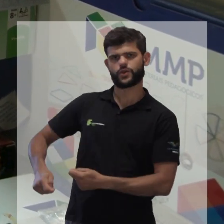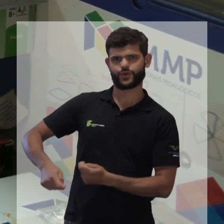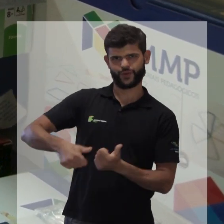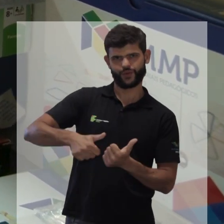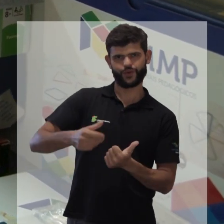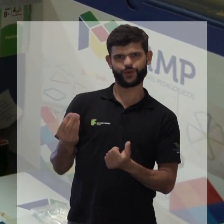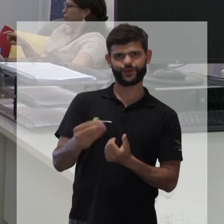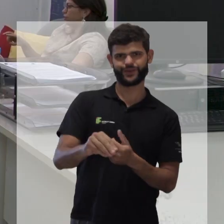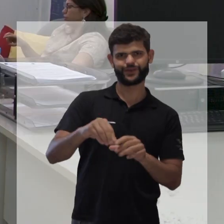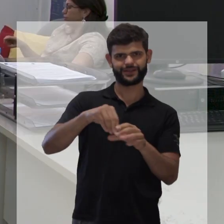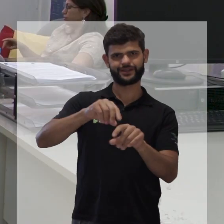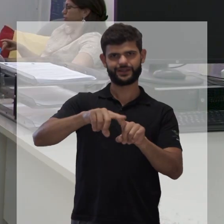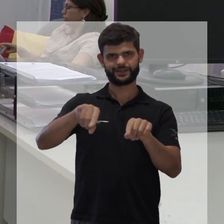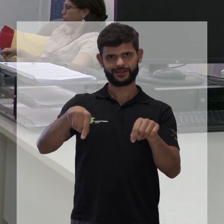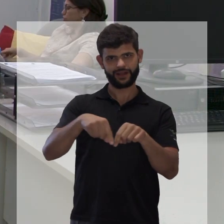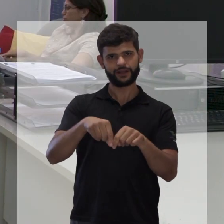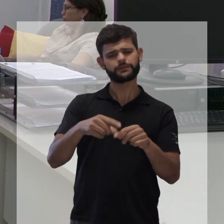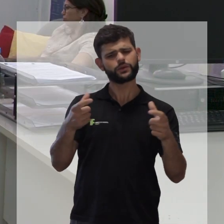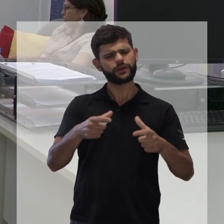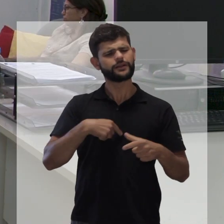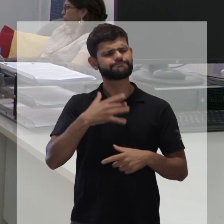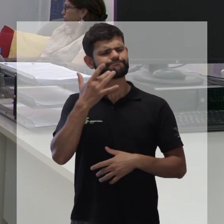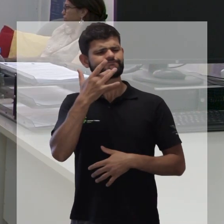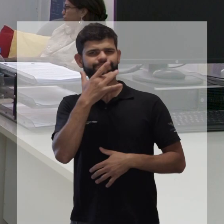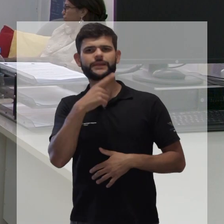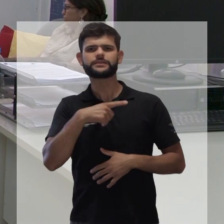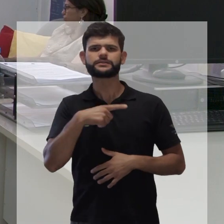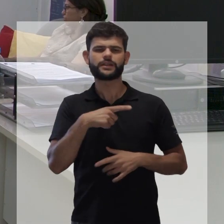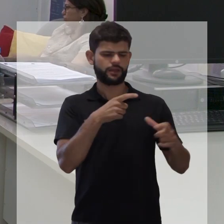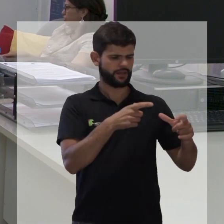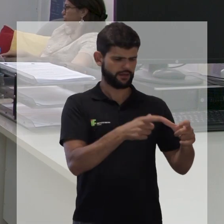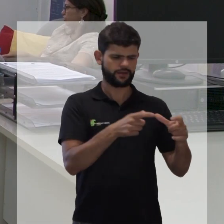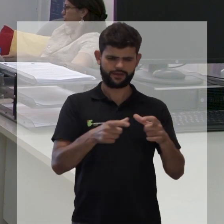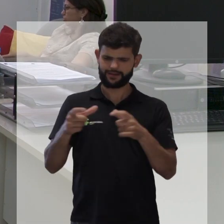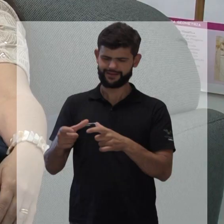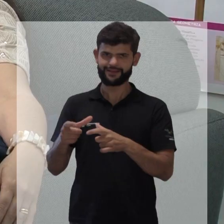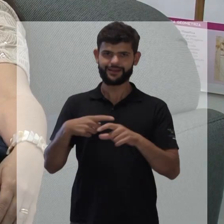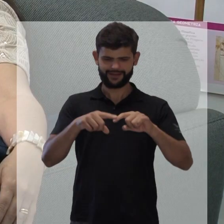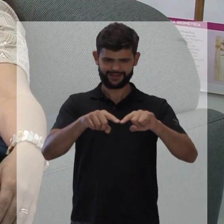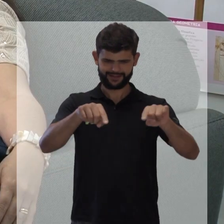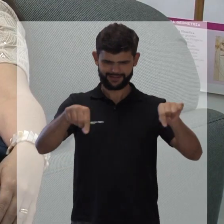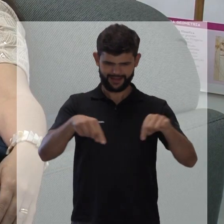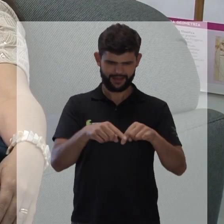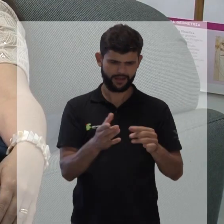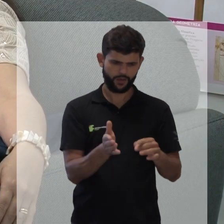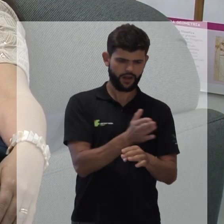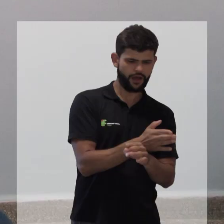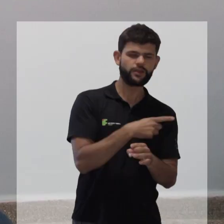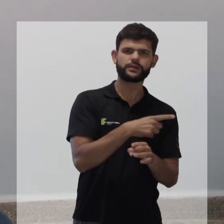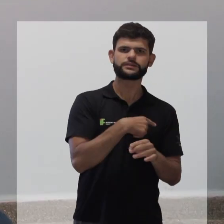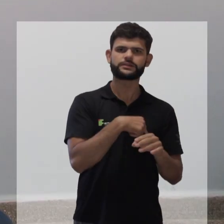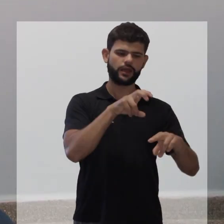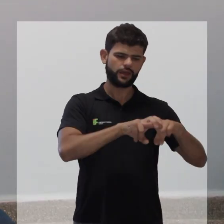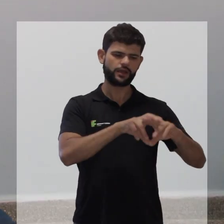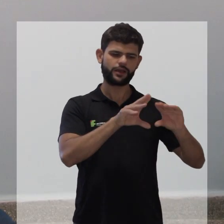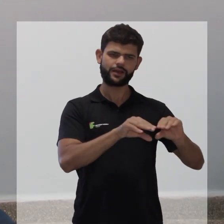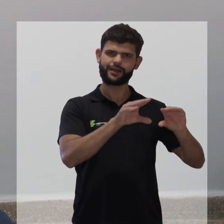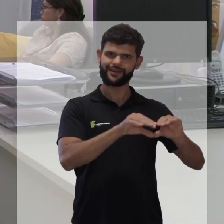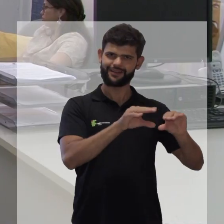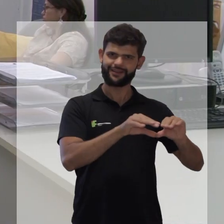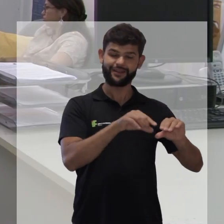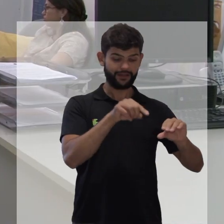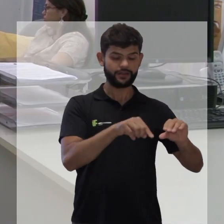pelos servidores. O espaço é aconchegante, dividido em três ambientes. Em um lado, há sofás e